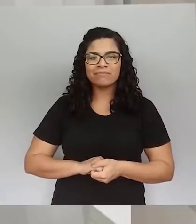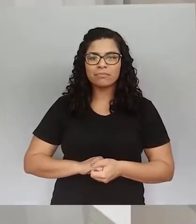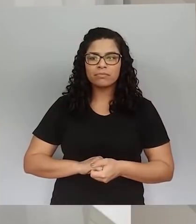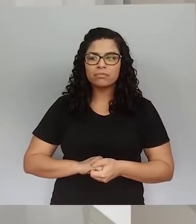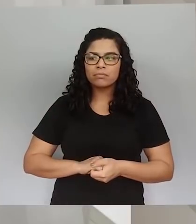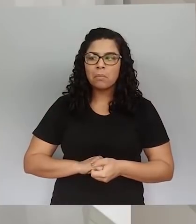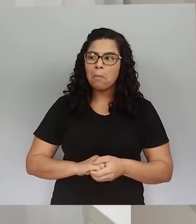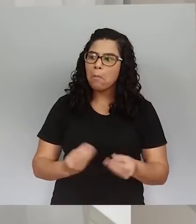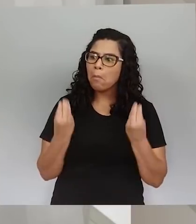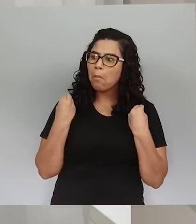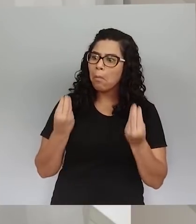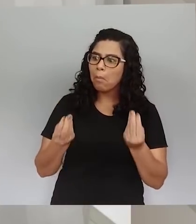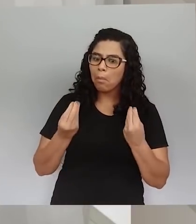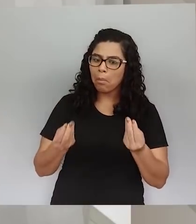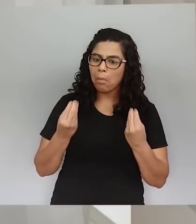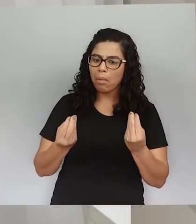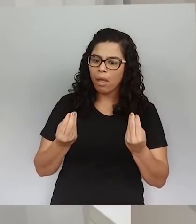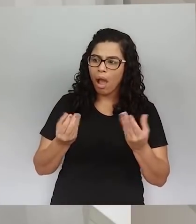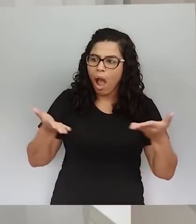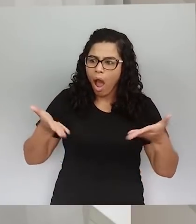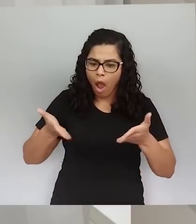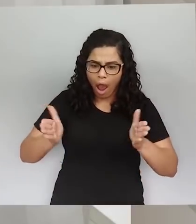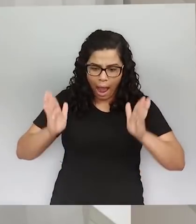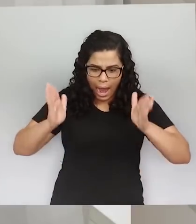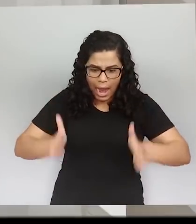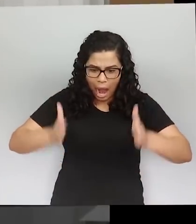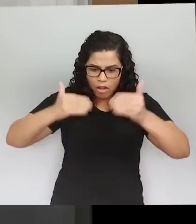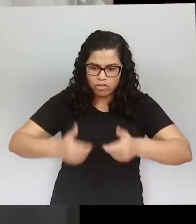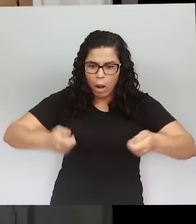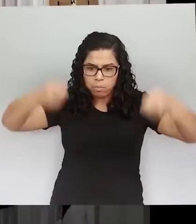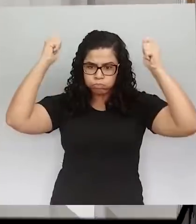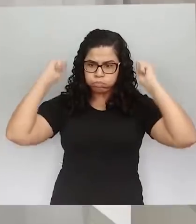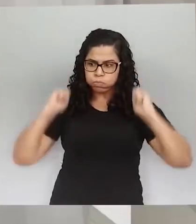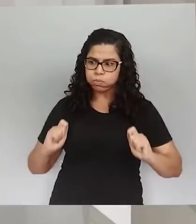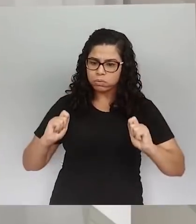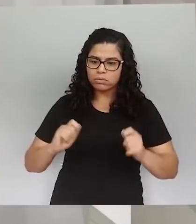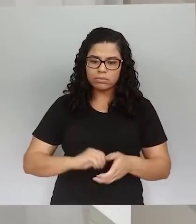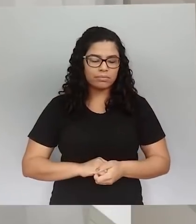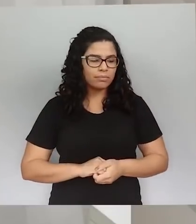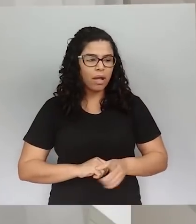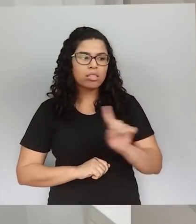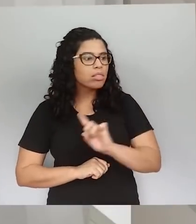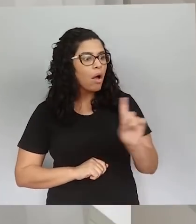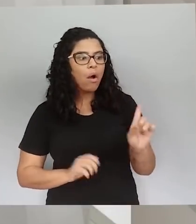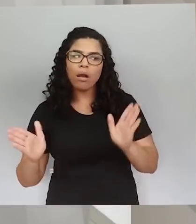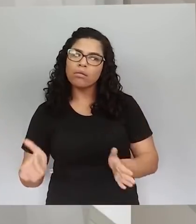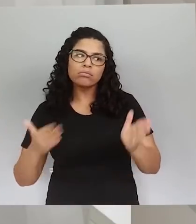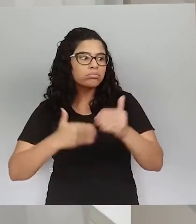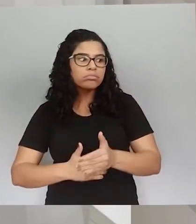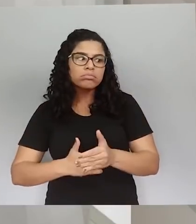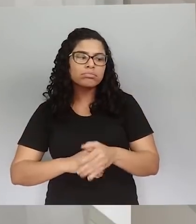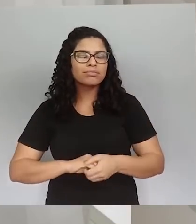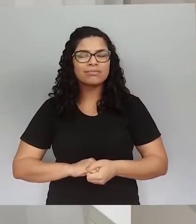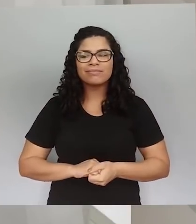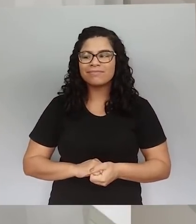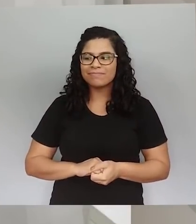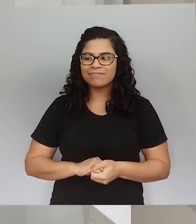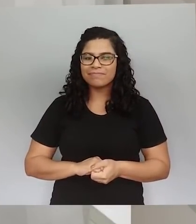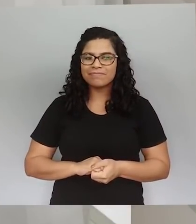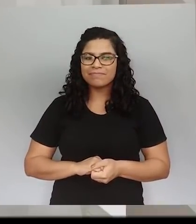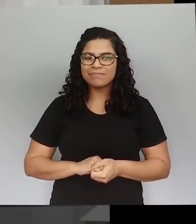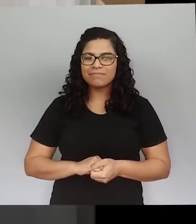Ué, agora você está vestindo uma caixa? Isto não é uma caixa.